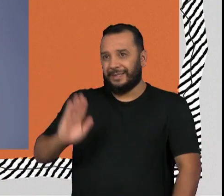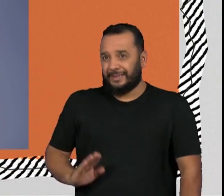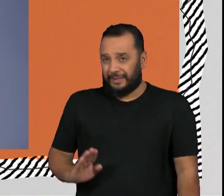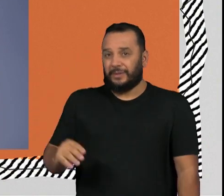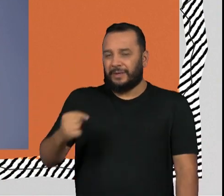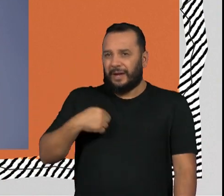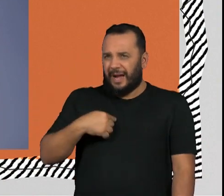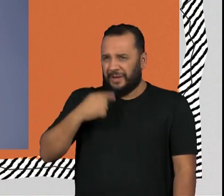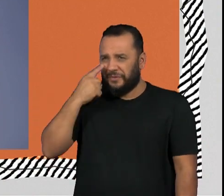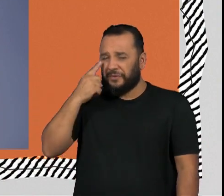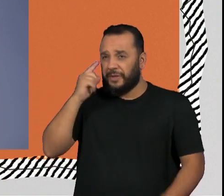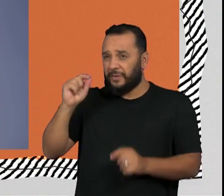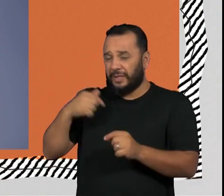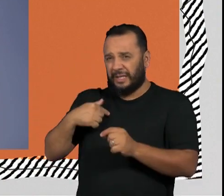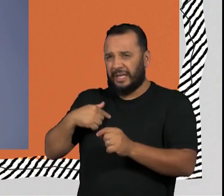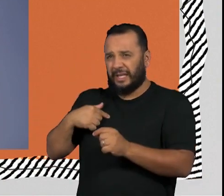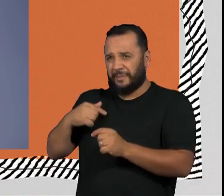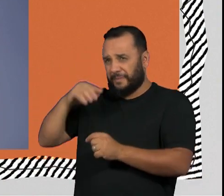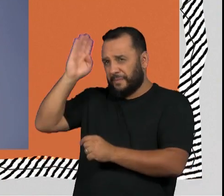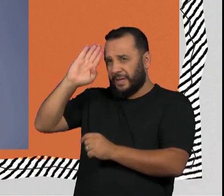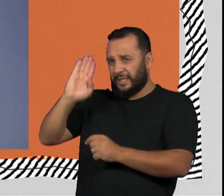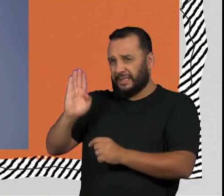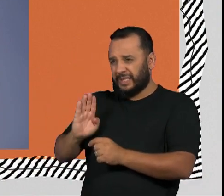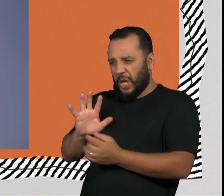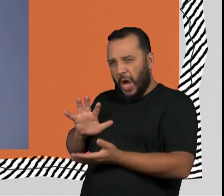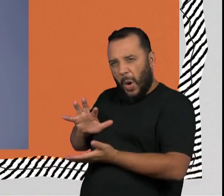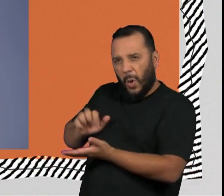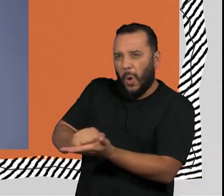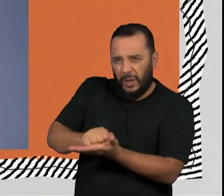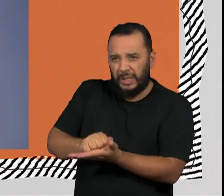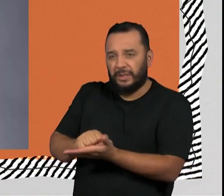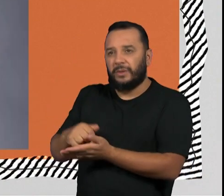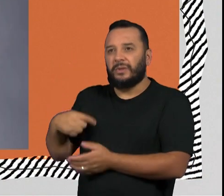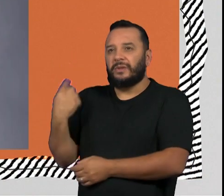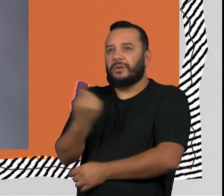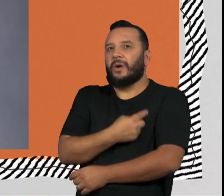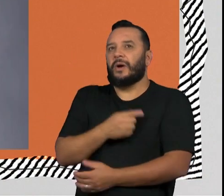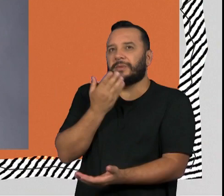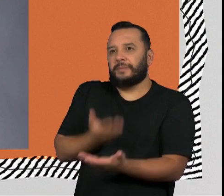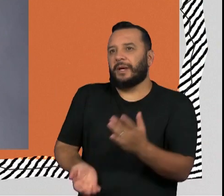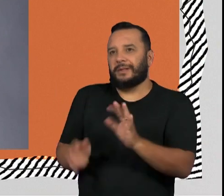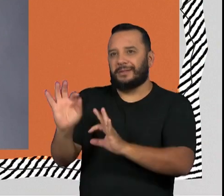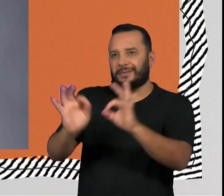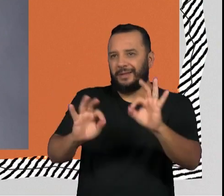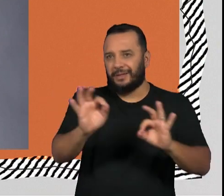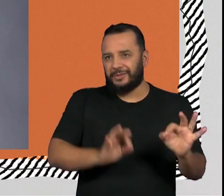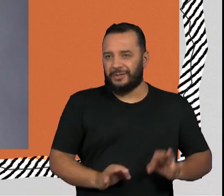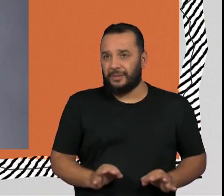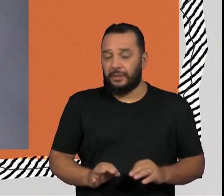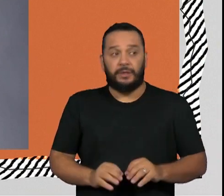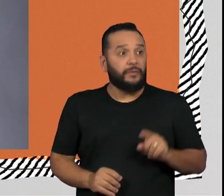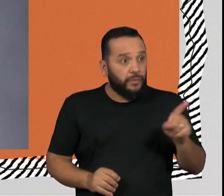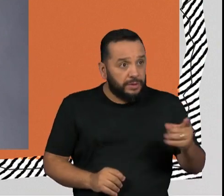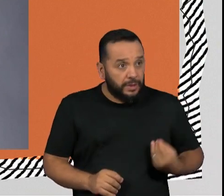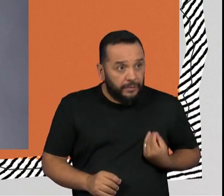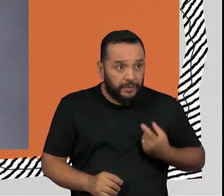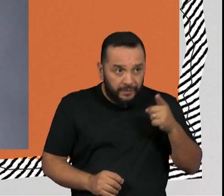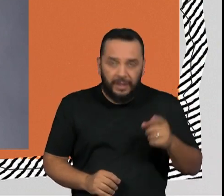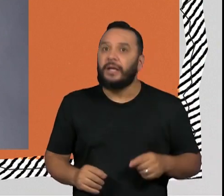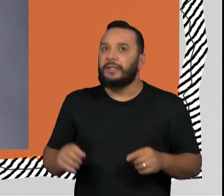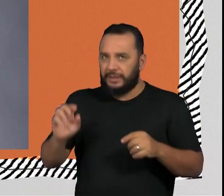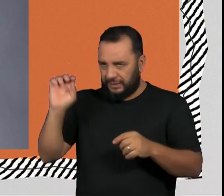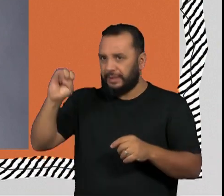desde a colonização brasileira, a gente perde no campo da estética. Você mesma estava, né? Sempre é comigo. Né, os meus